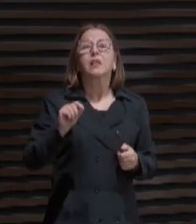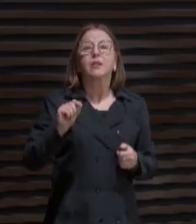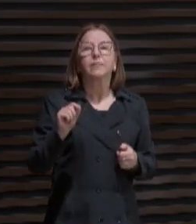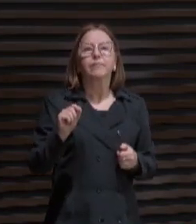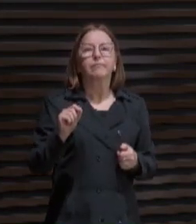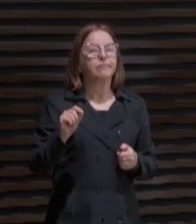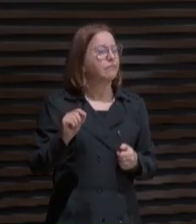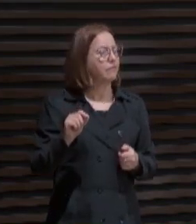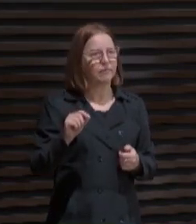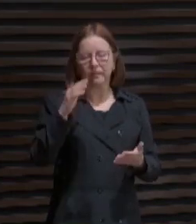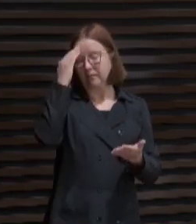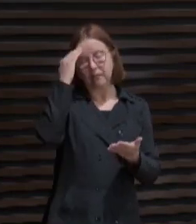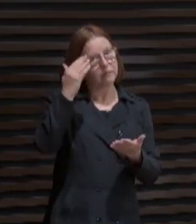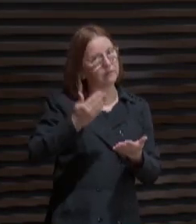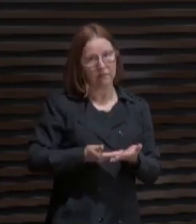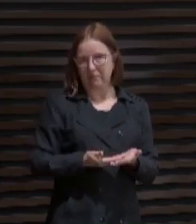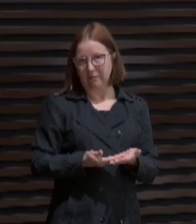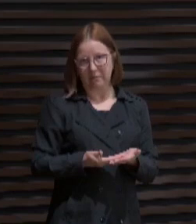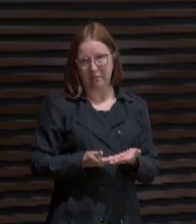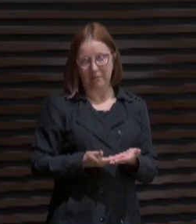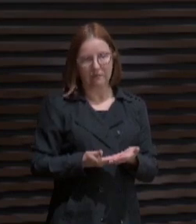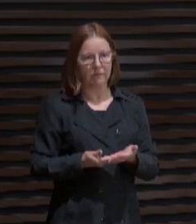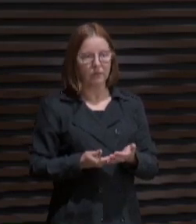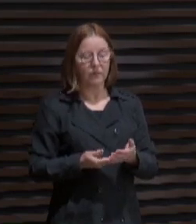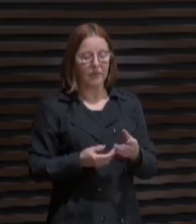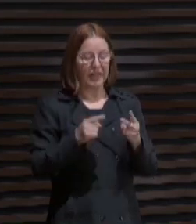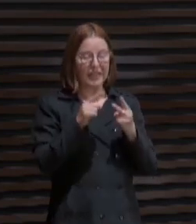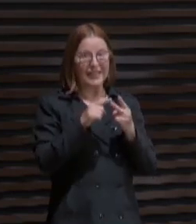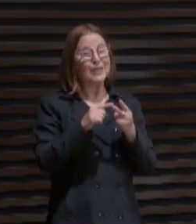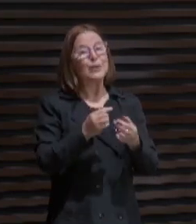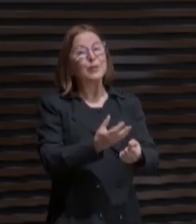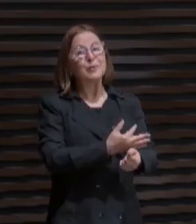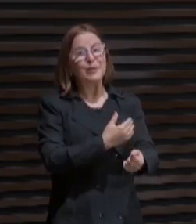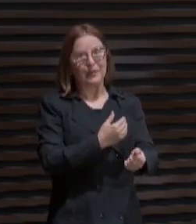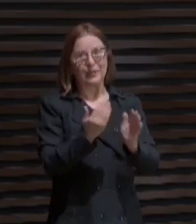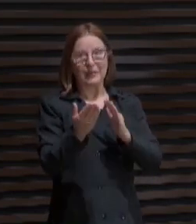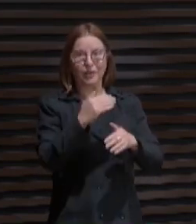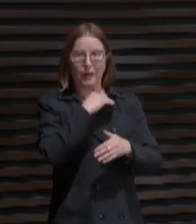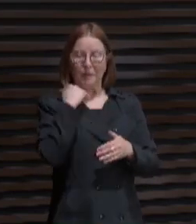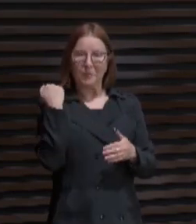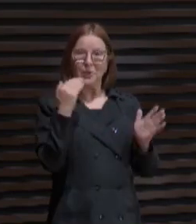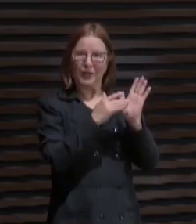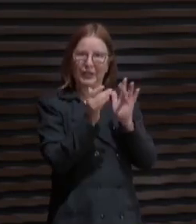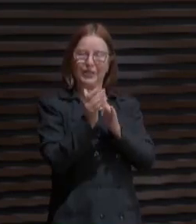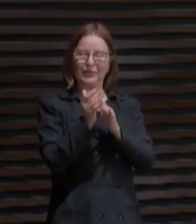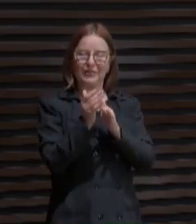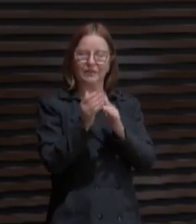Não acreditaram. Qual que é a segunda emoção diante da morte de